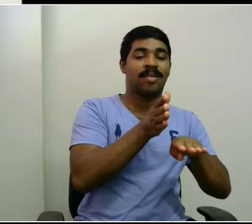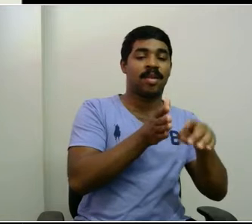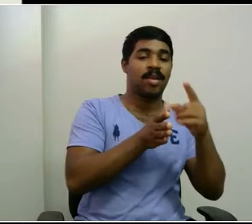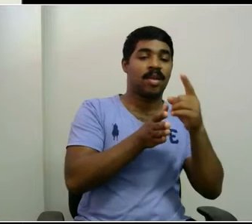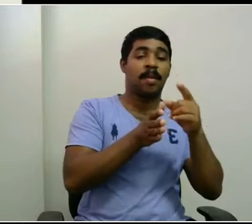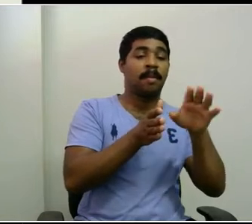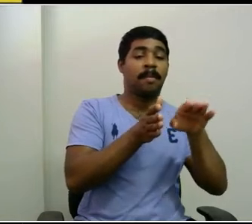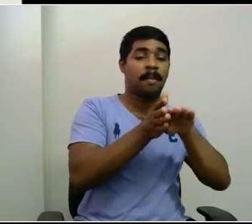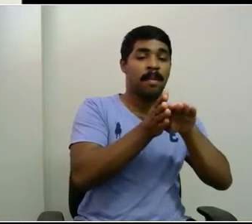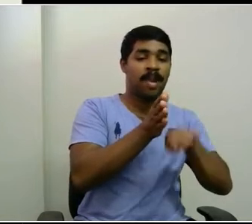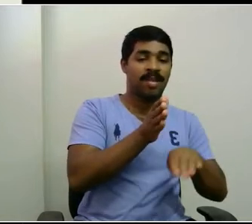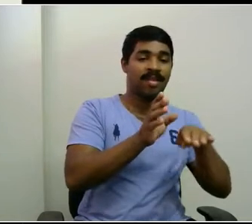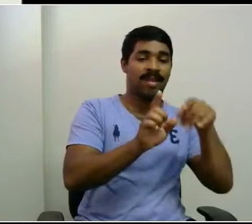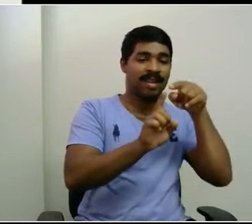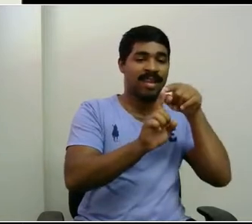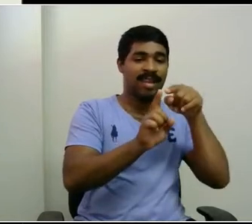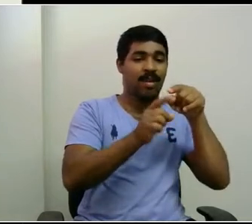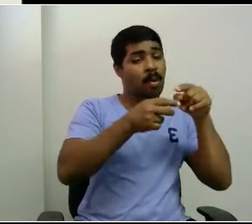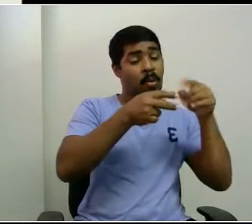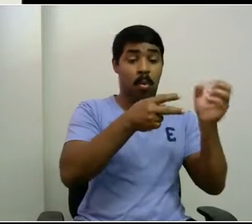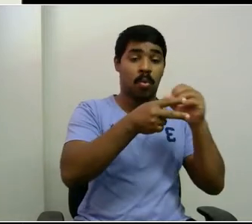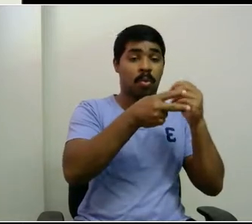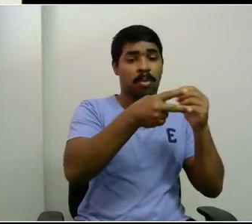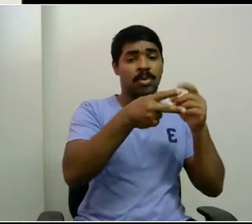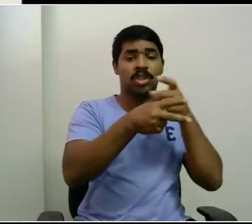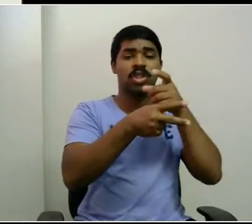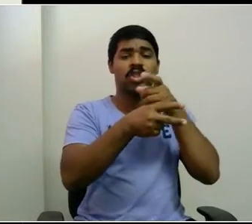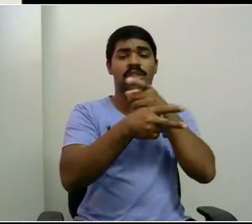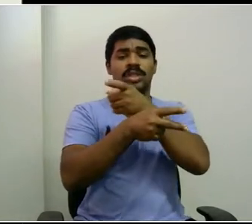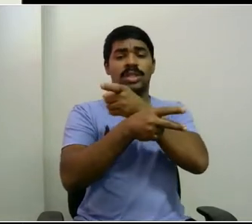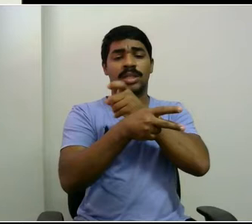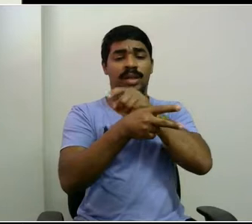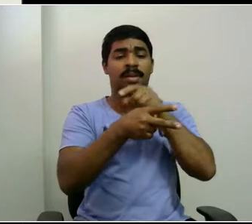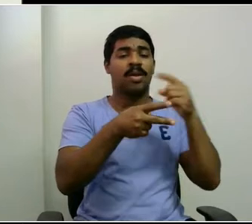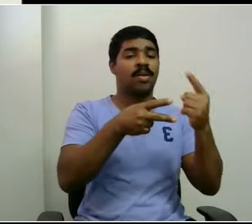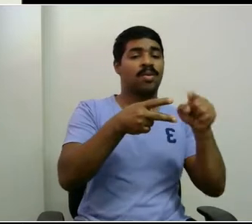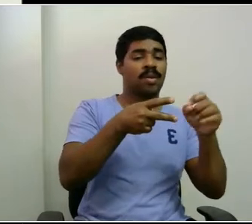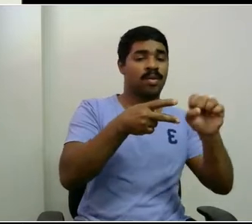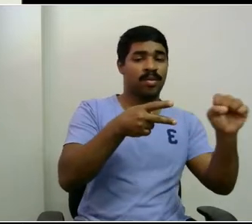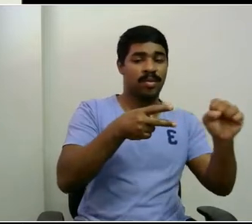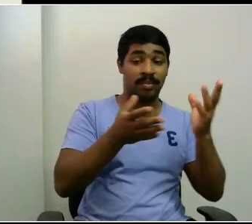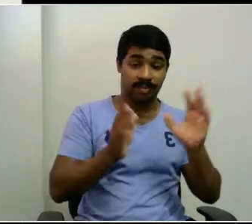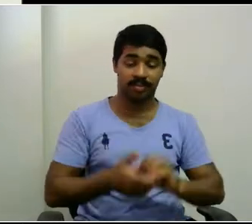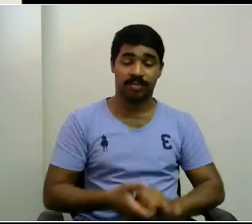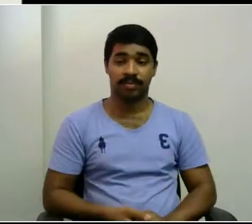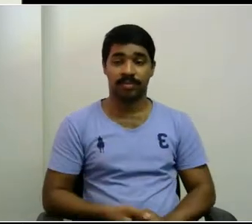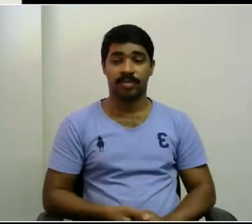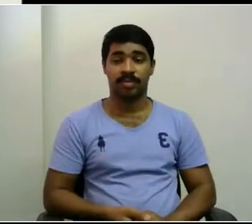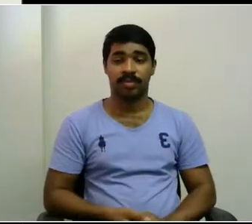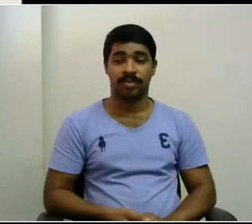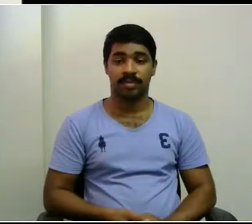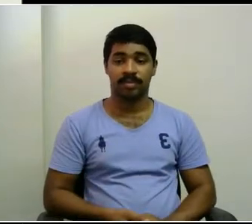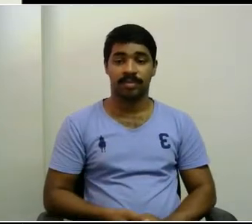Tá? Então, vamos ver aqui onde é que está a resposta, tá? Ó, pertence a qual conjunto? Eu sei que o x ele tem que ser menor,